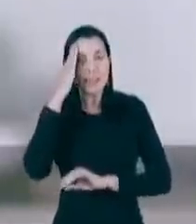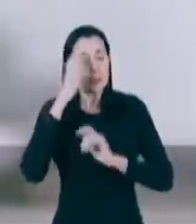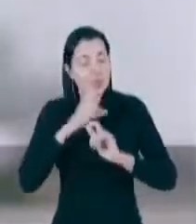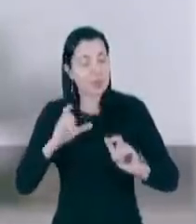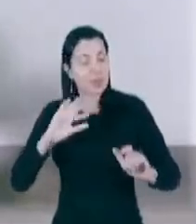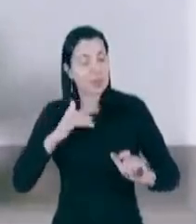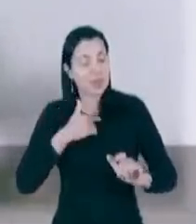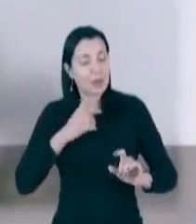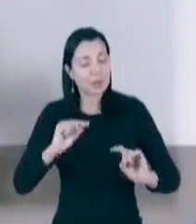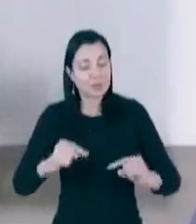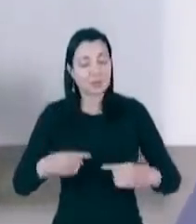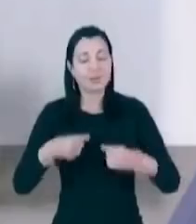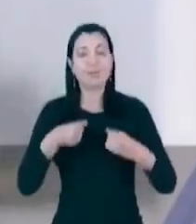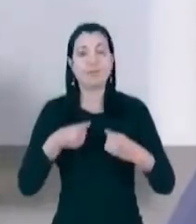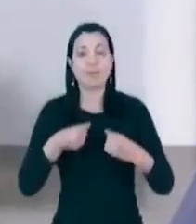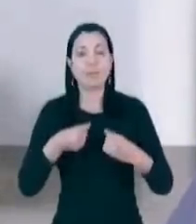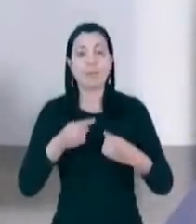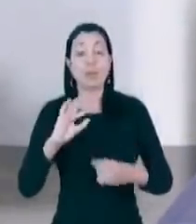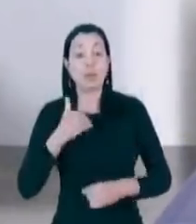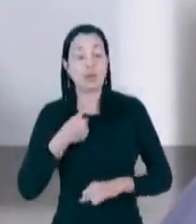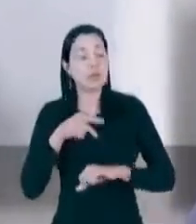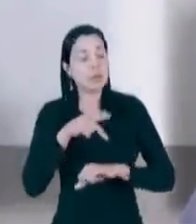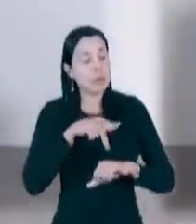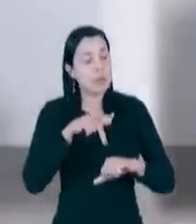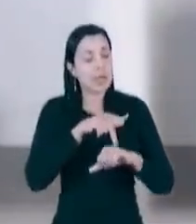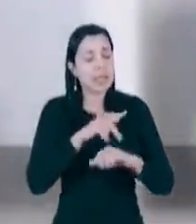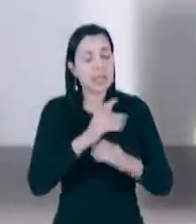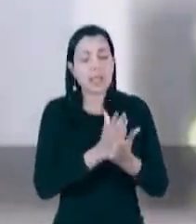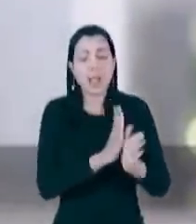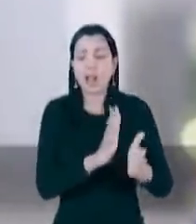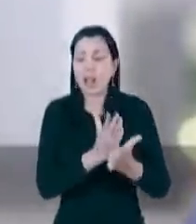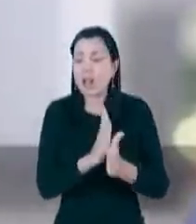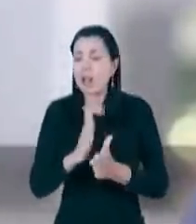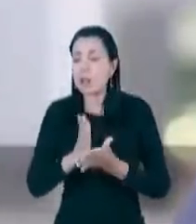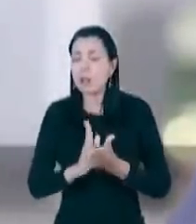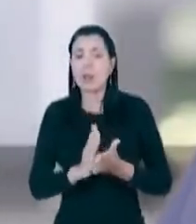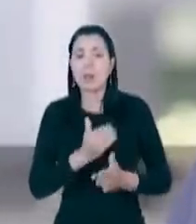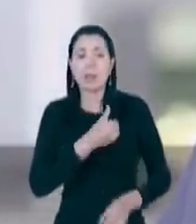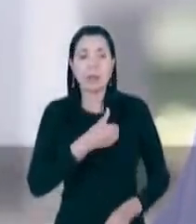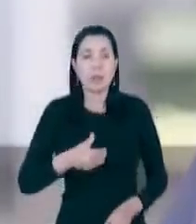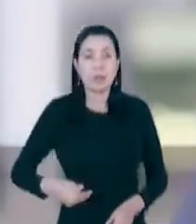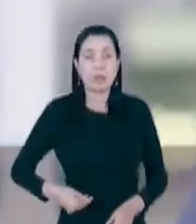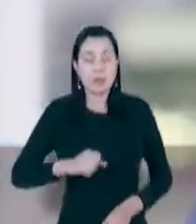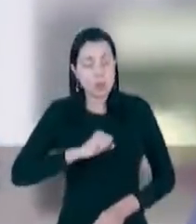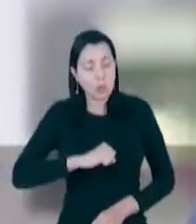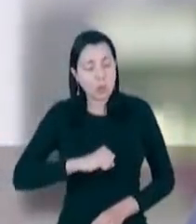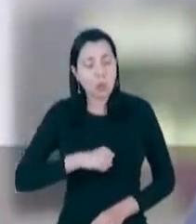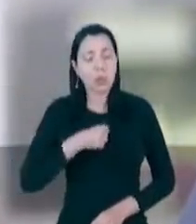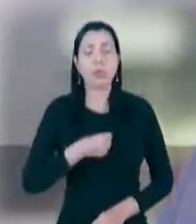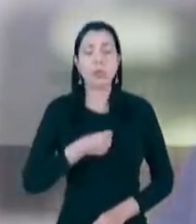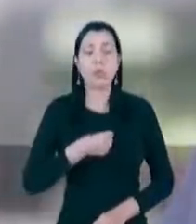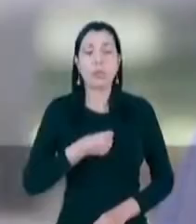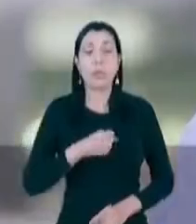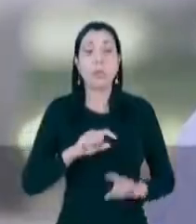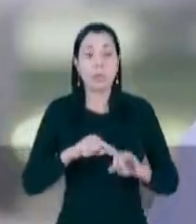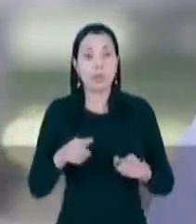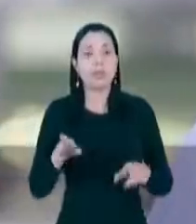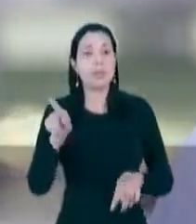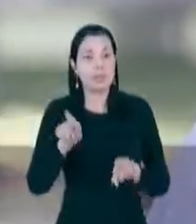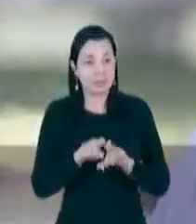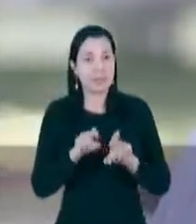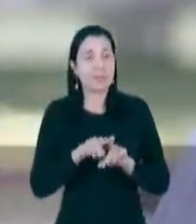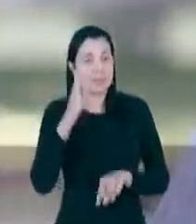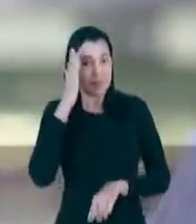do nosso desafio. Nosso país está sendo devastado pelo governo do ódio e da incompetência. Mas sabemos